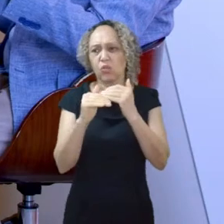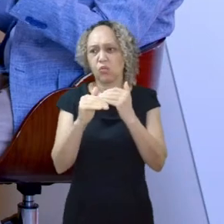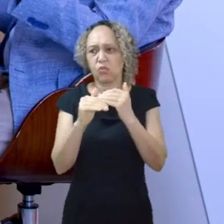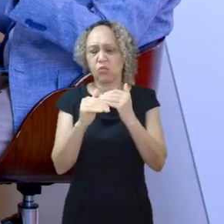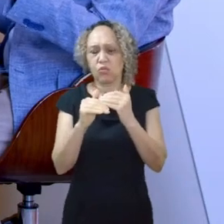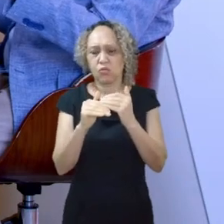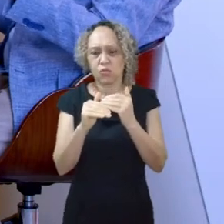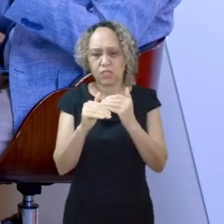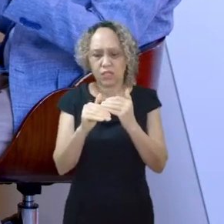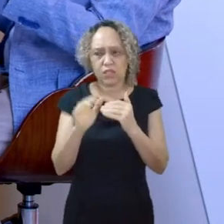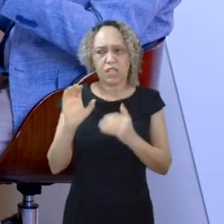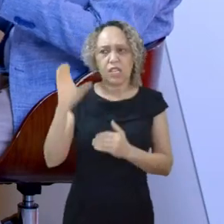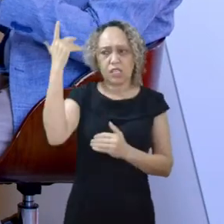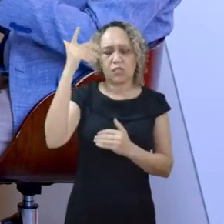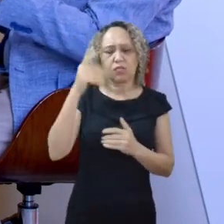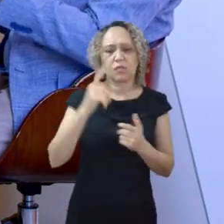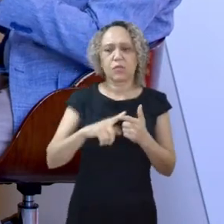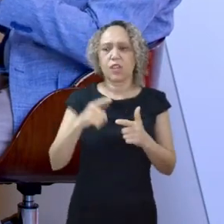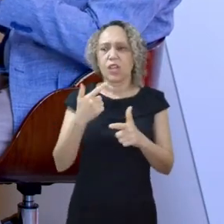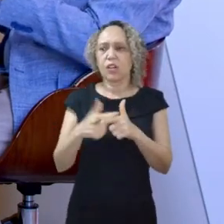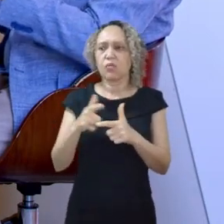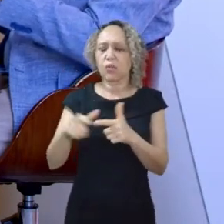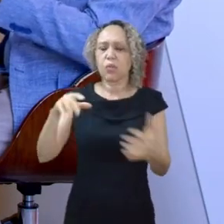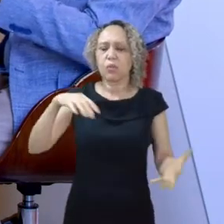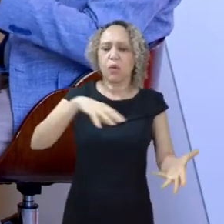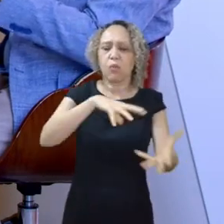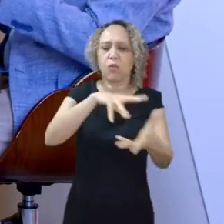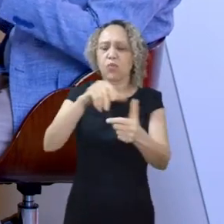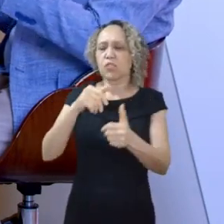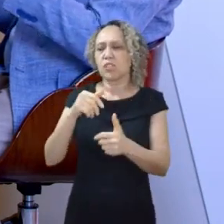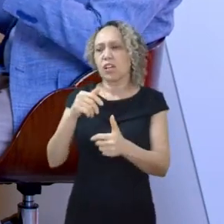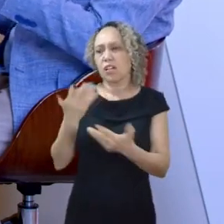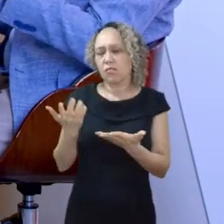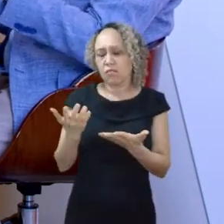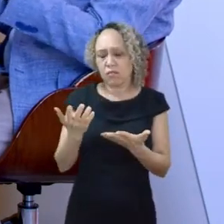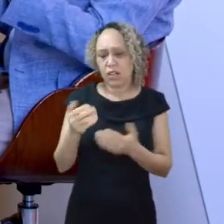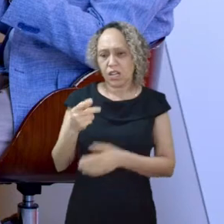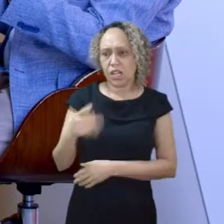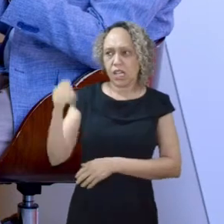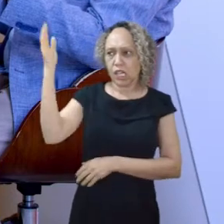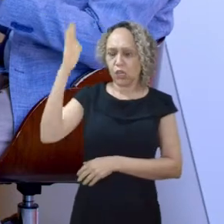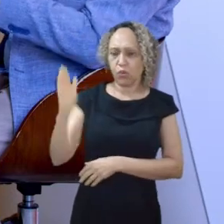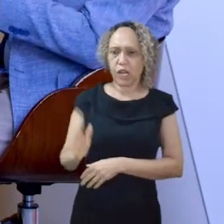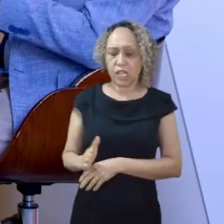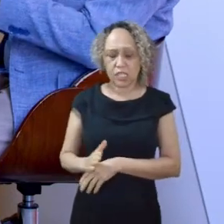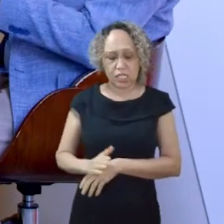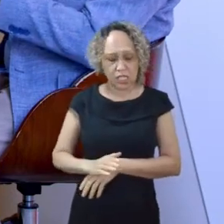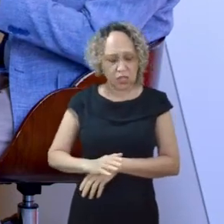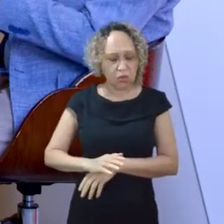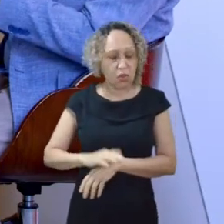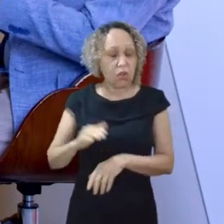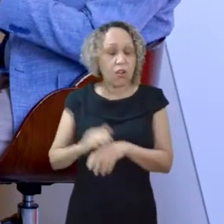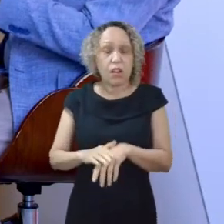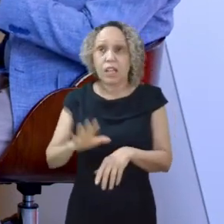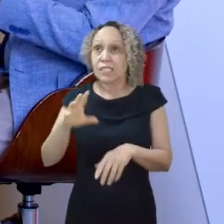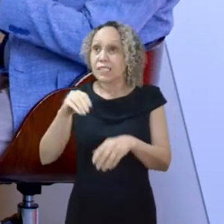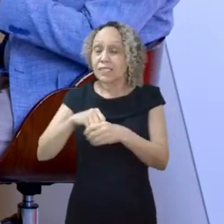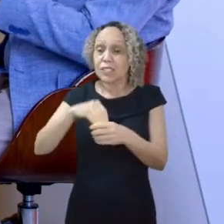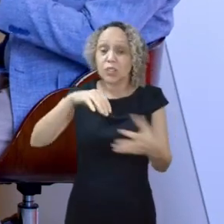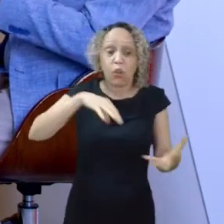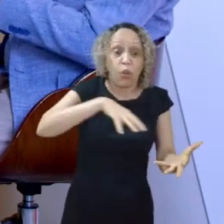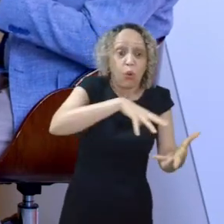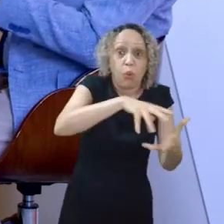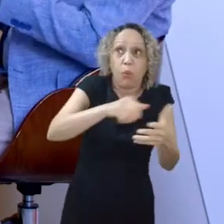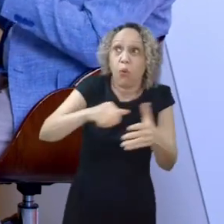problema mundial, né, eu diria. Sim. E aqui no Brasil, por ser um dos maiores consumidores de internet do planeta, né, não deve ser diferente